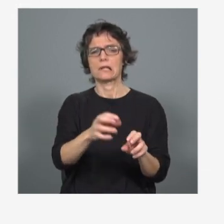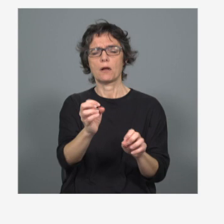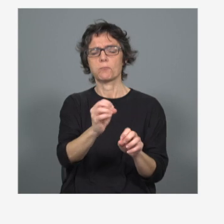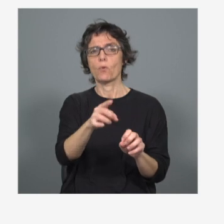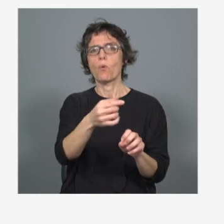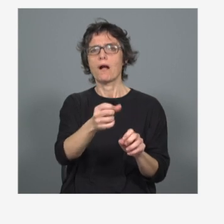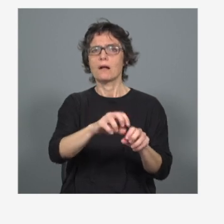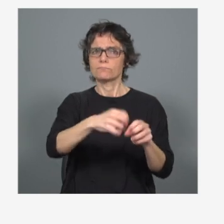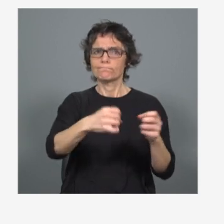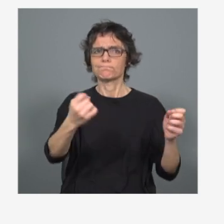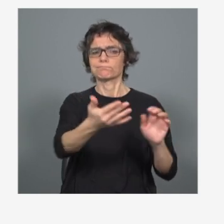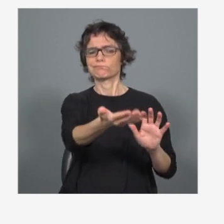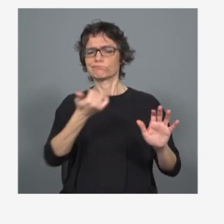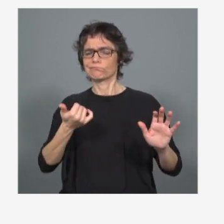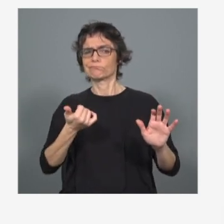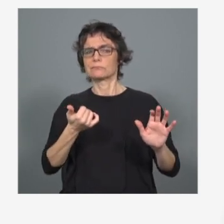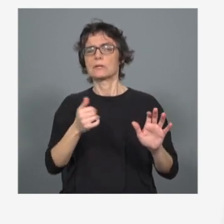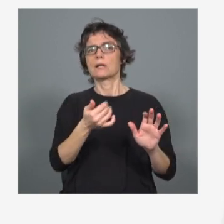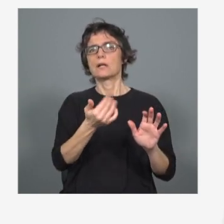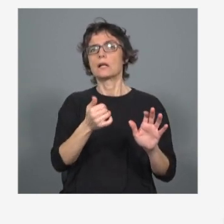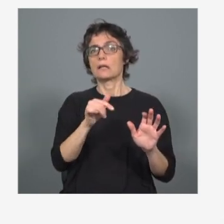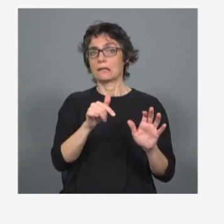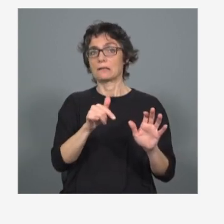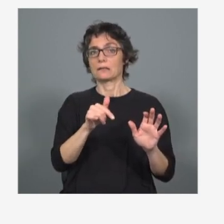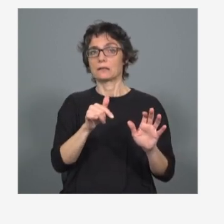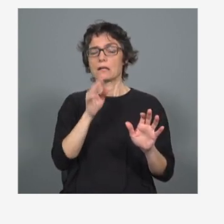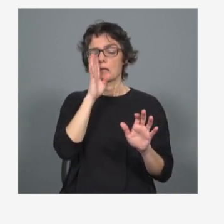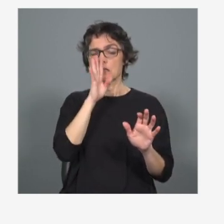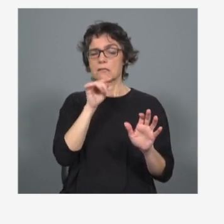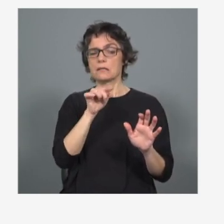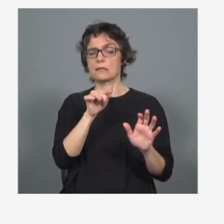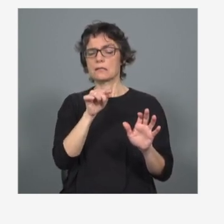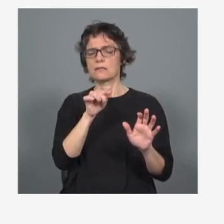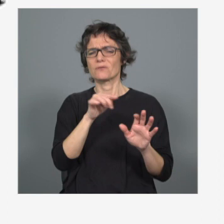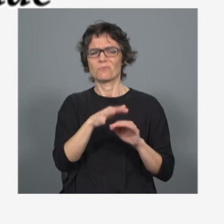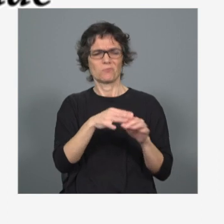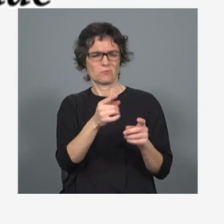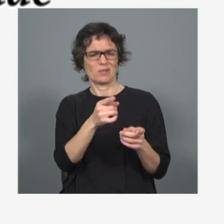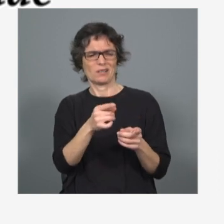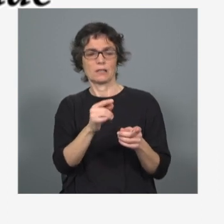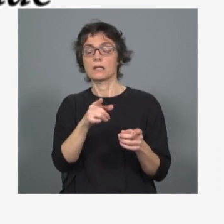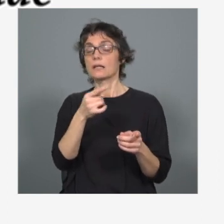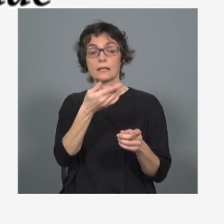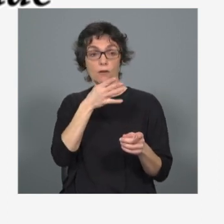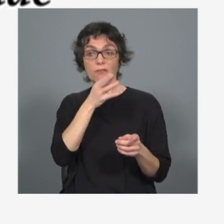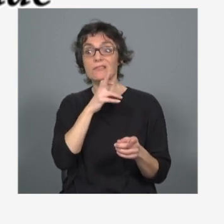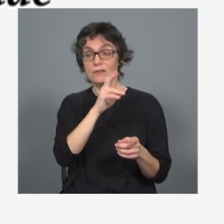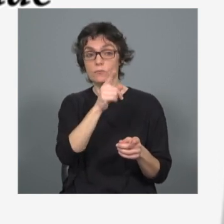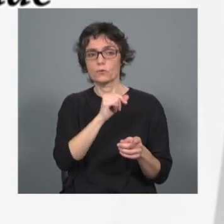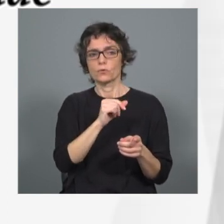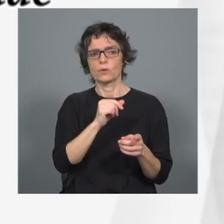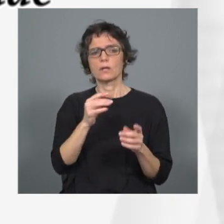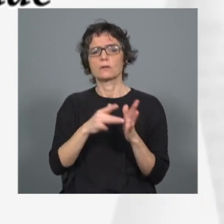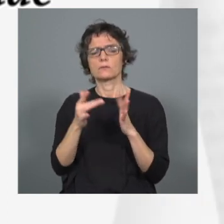trazei-o. E se alguém vos disser: Por que fazeis isso? Dizei: O Senhor tem necessidade dele,